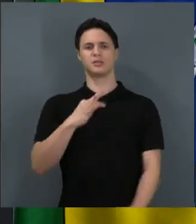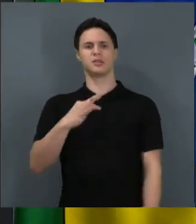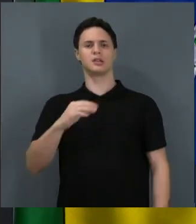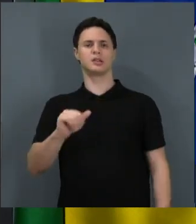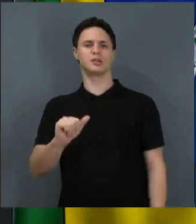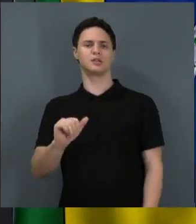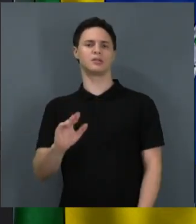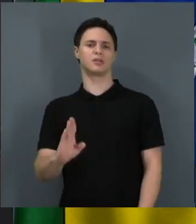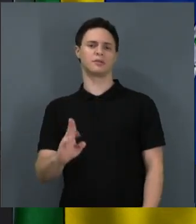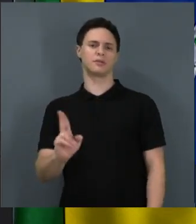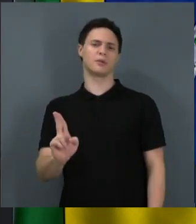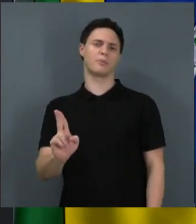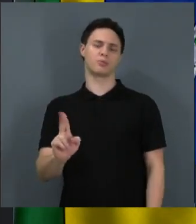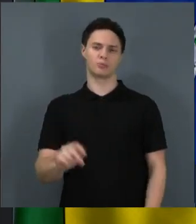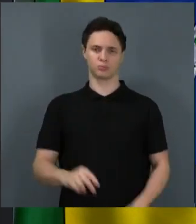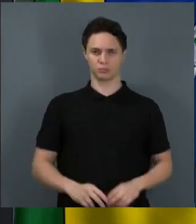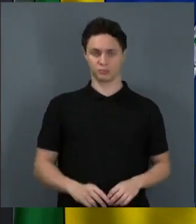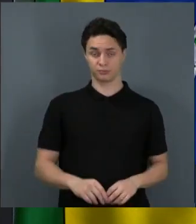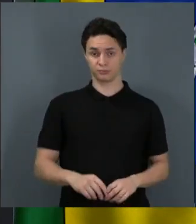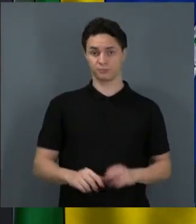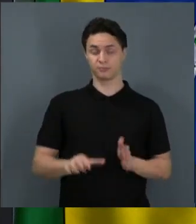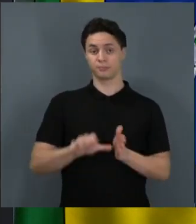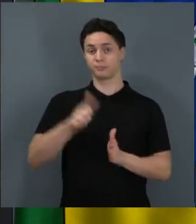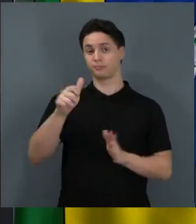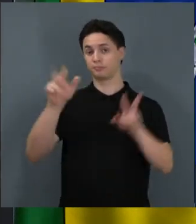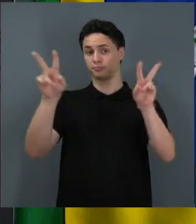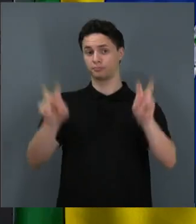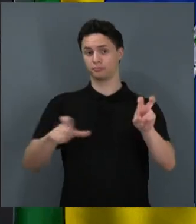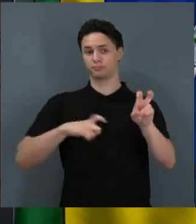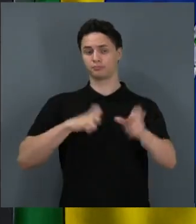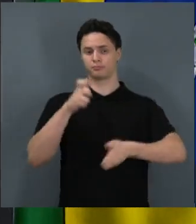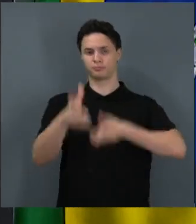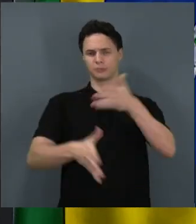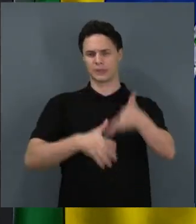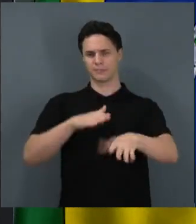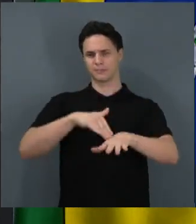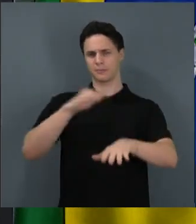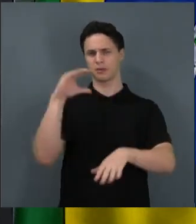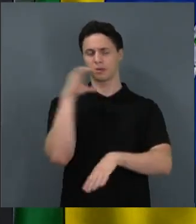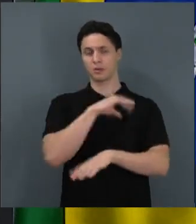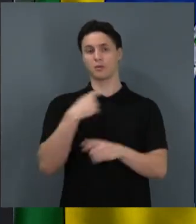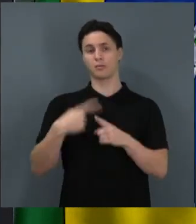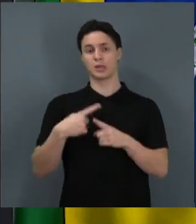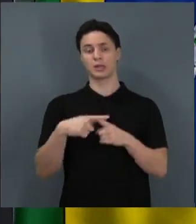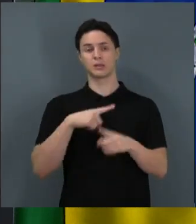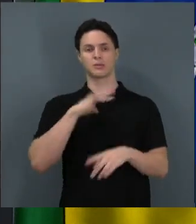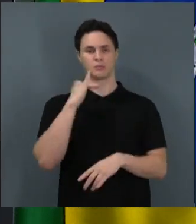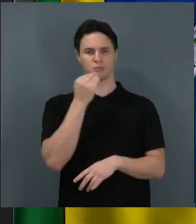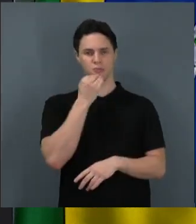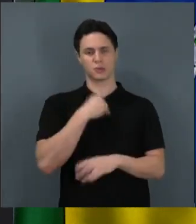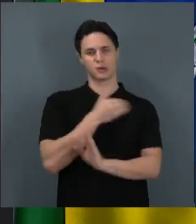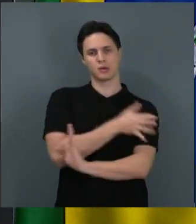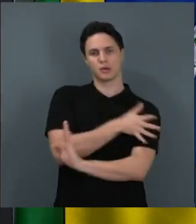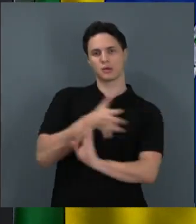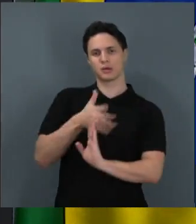Veja, por exemplo, e é o primeiro assunto que eu quero me debruçar de uma forma mais breve, porque a gente vai ter a oportunidade de falar durante a semana,